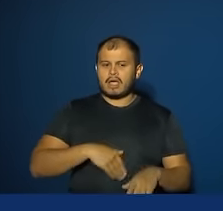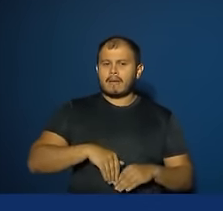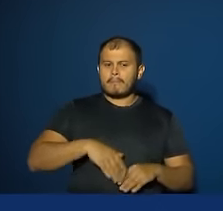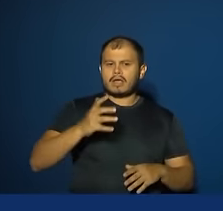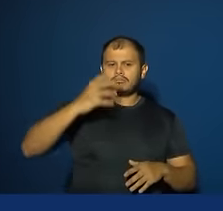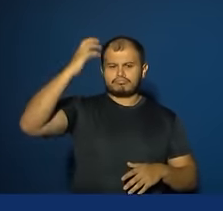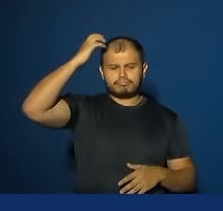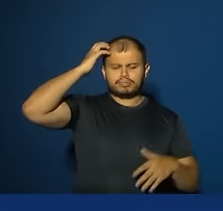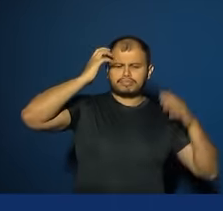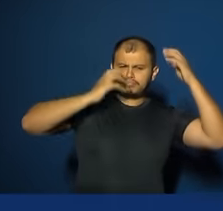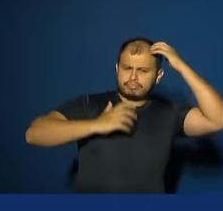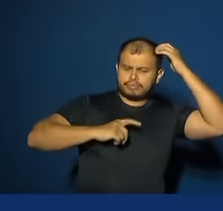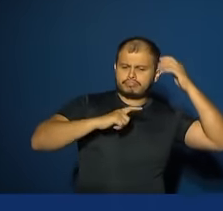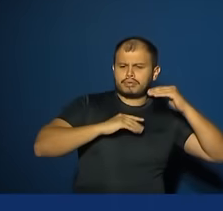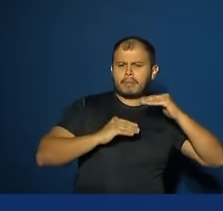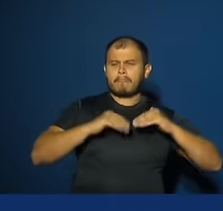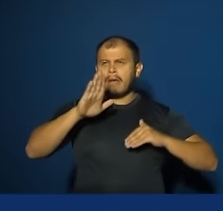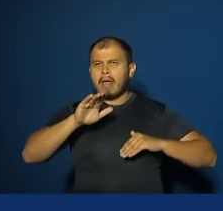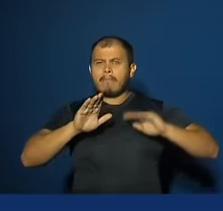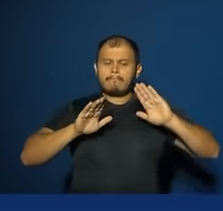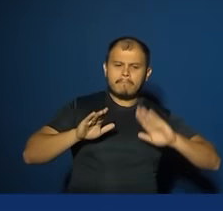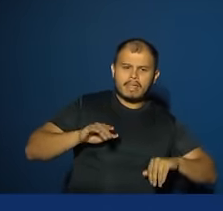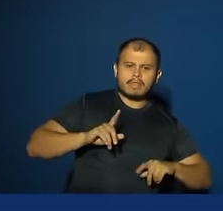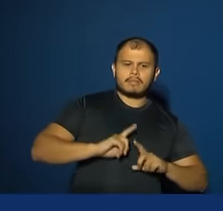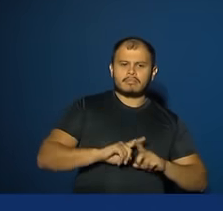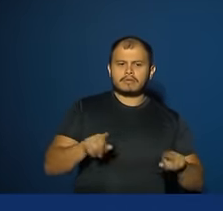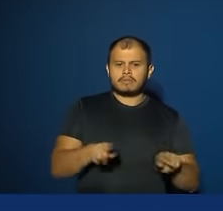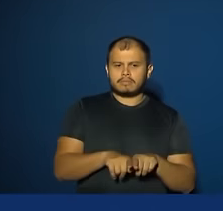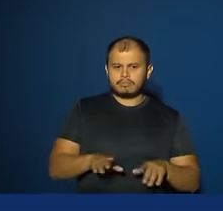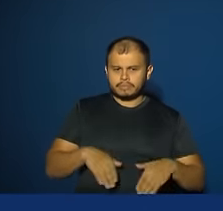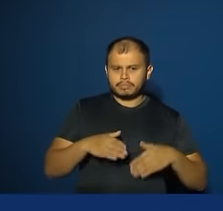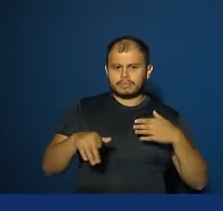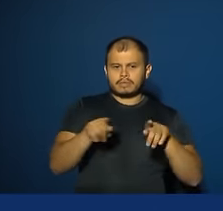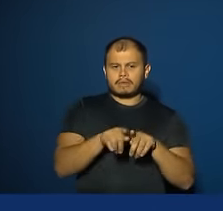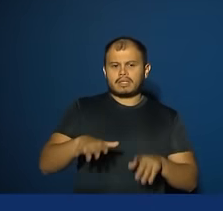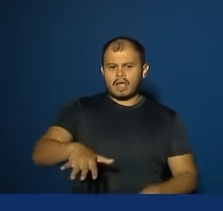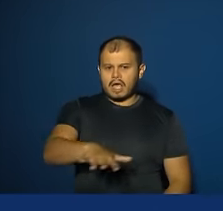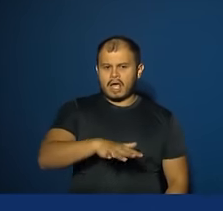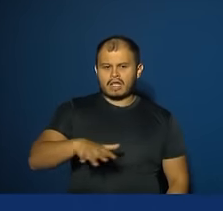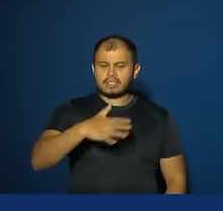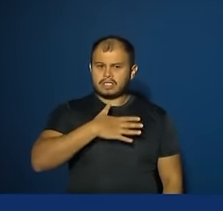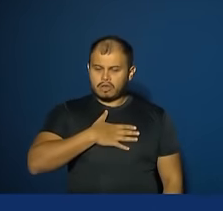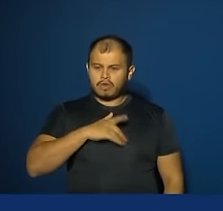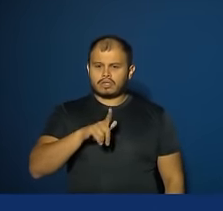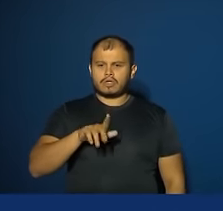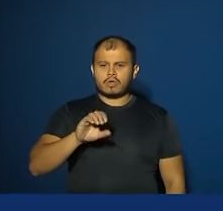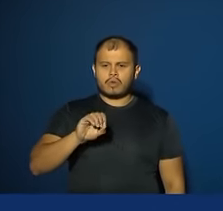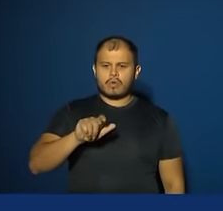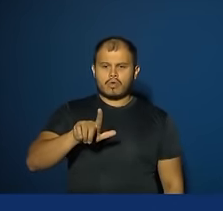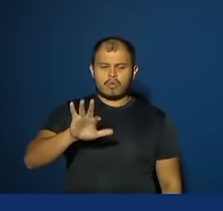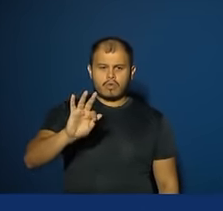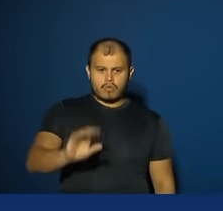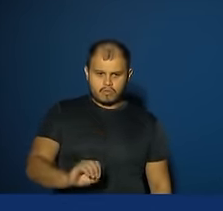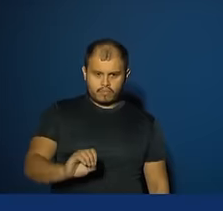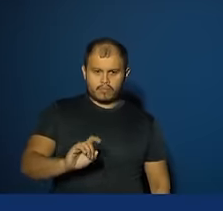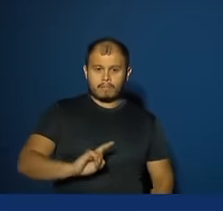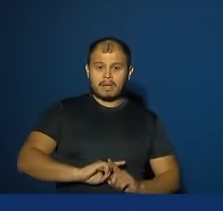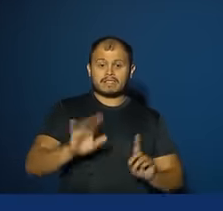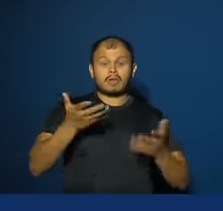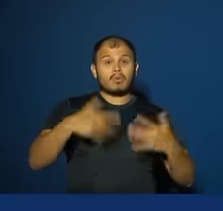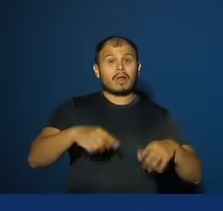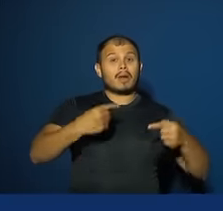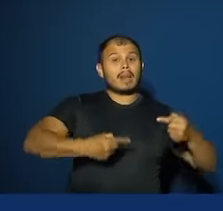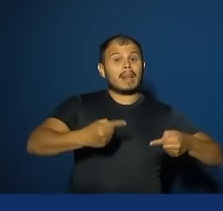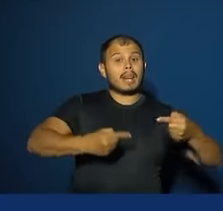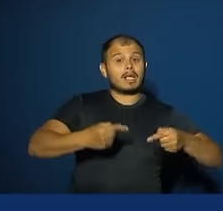despóticas ou menos despóticas mais constitucionais ou menos constitucionais da á que você gosta tanto que é o Golfo agora eu não quero debater